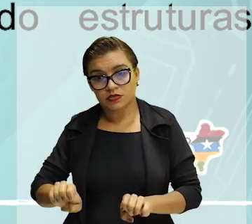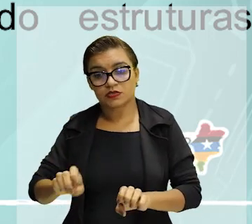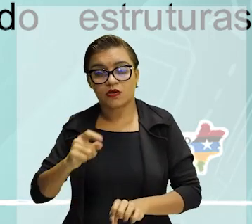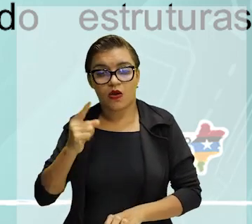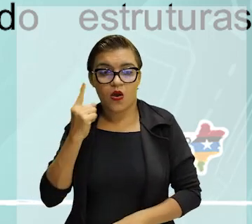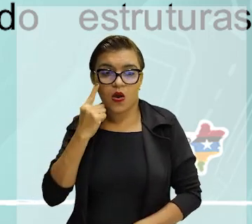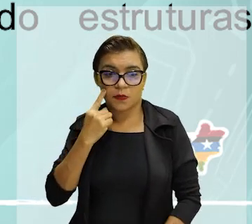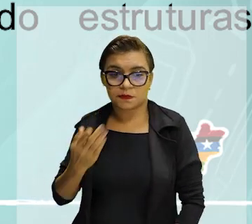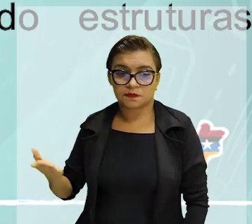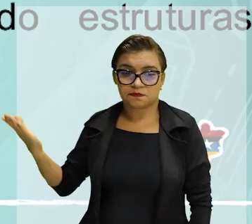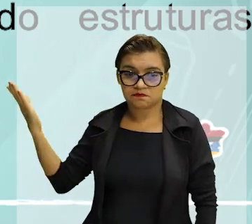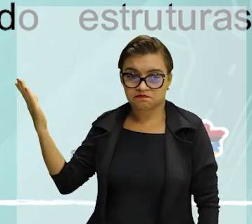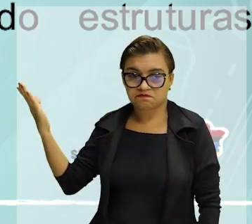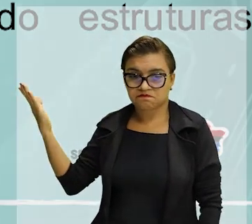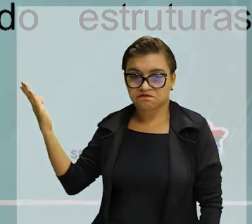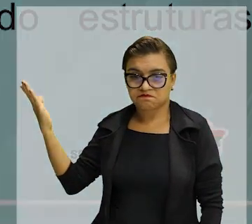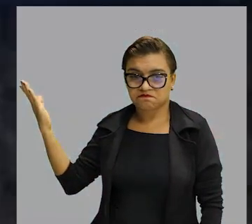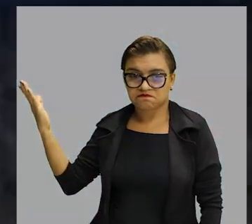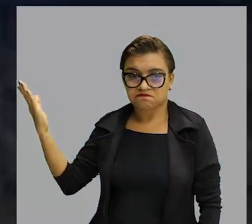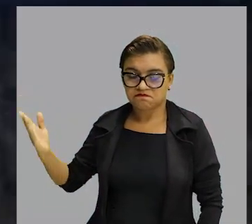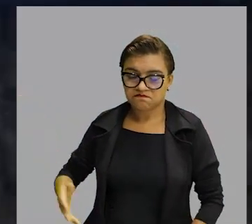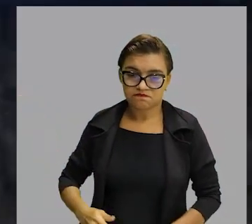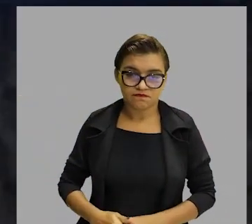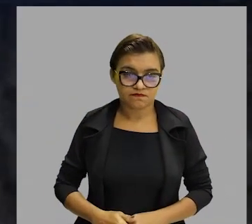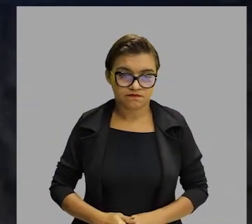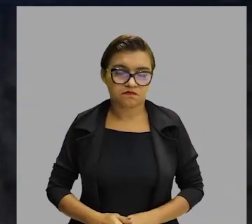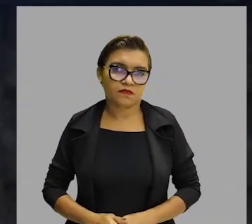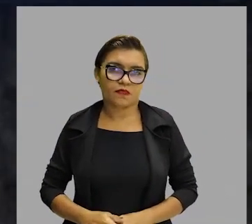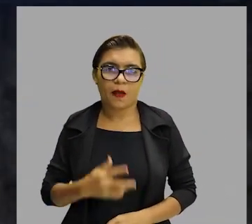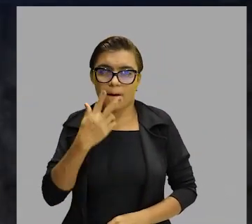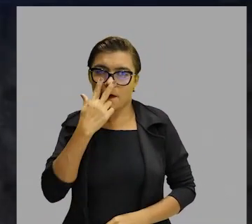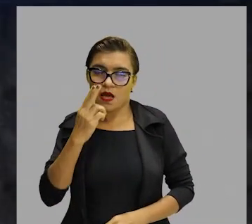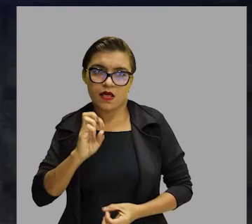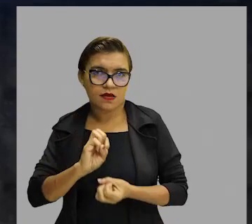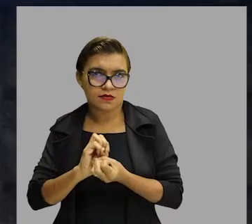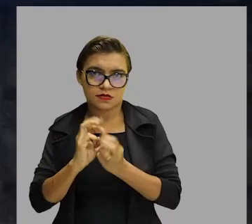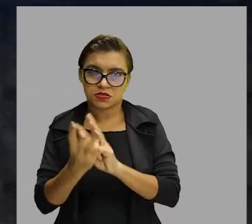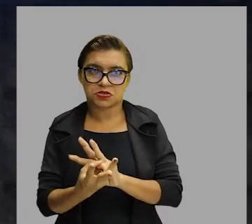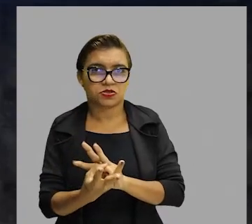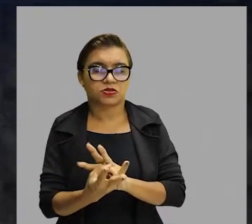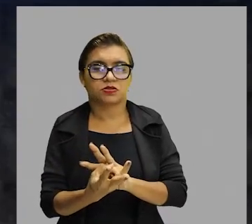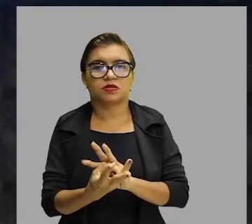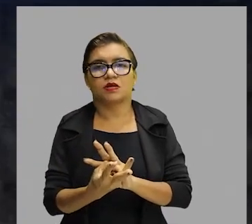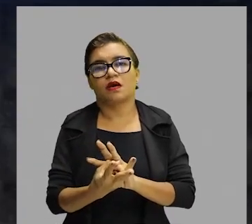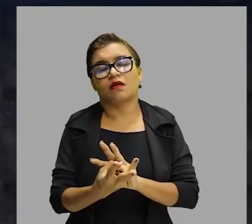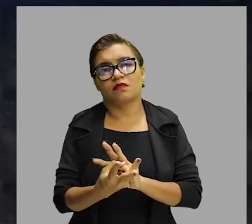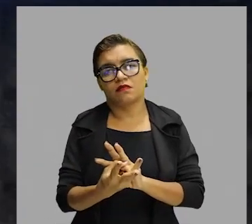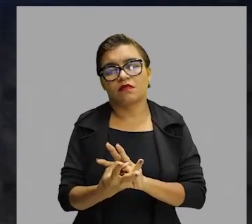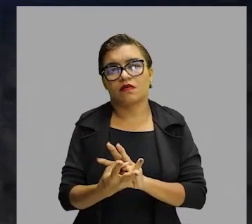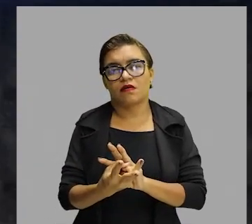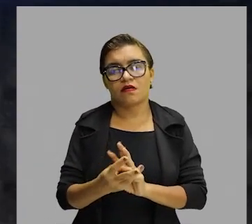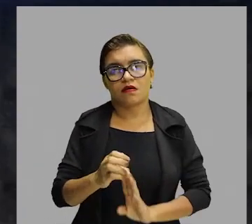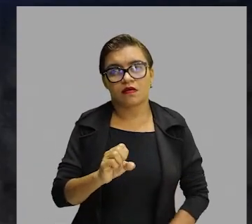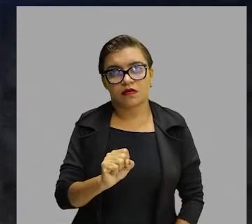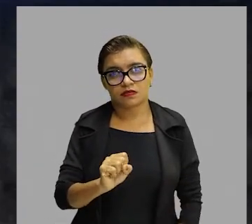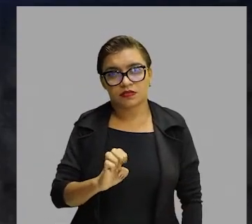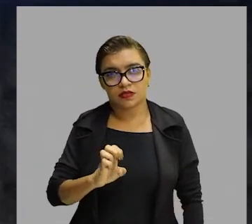reticuladas ou cristalinas, né, o que nós chamamos ali de cristais de semicondutor, certo?